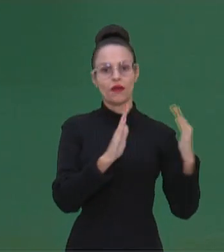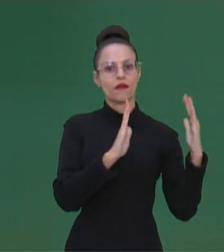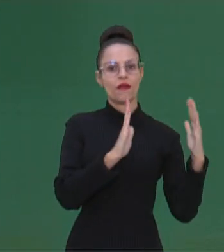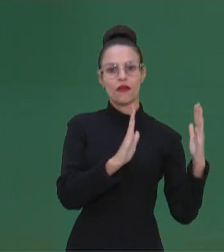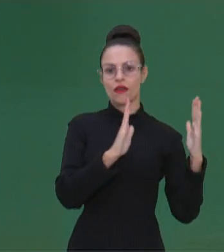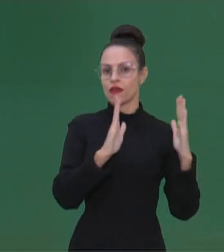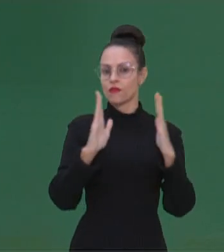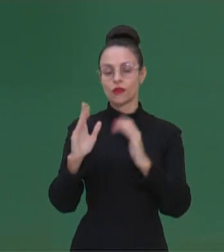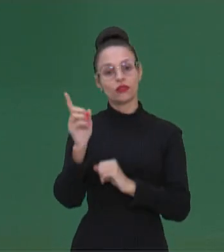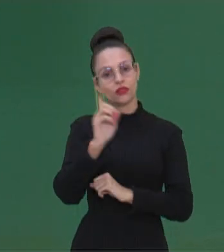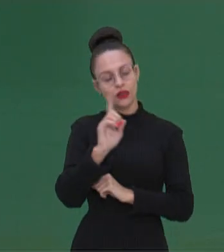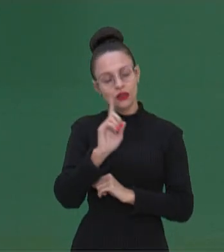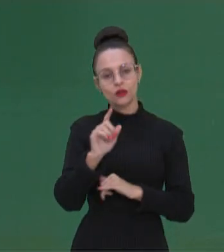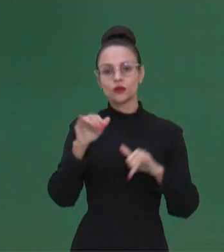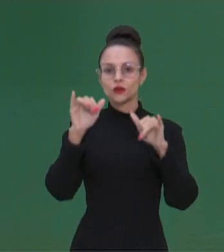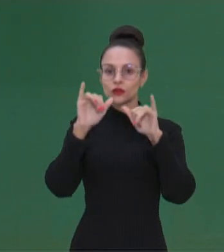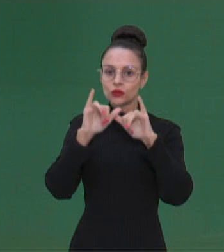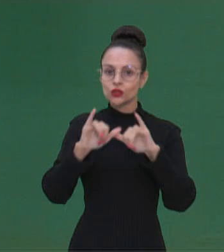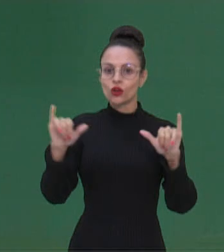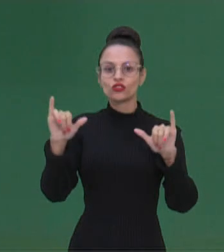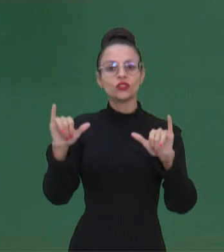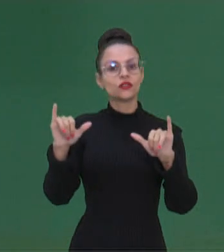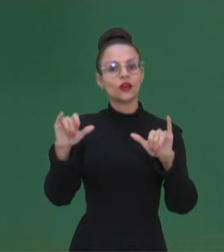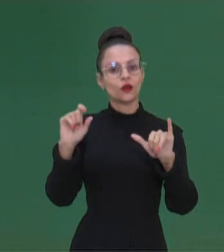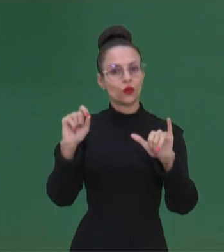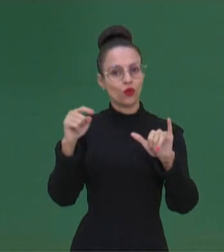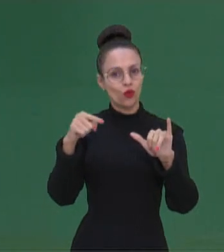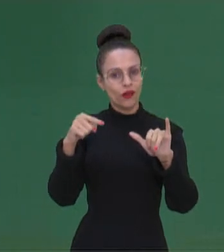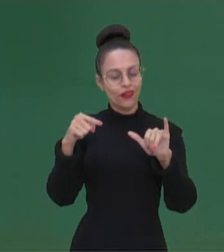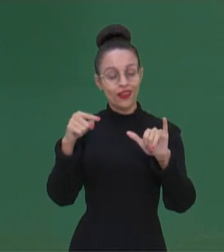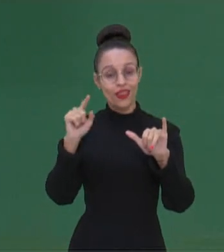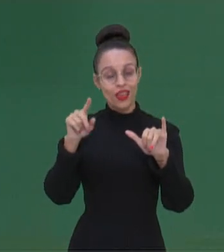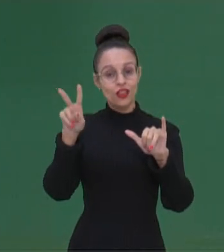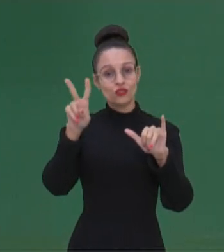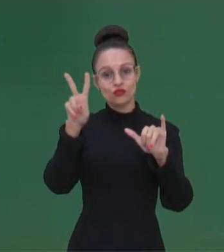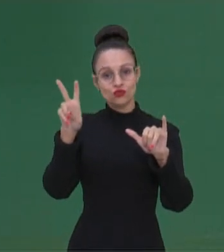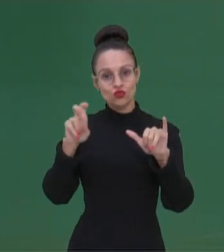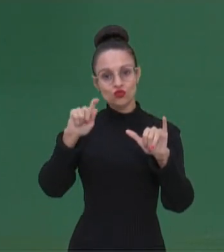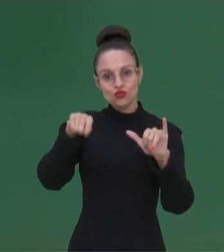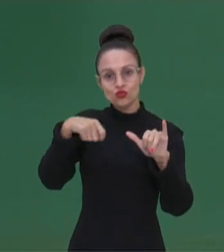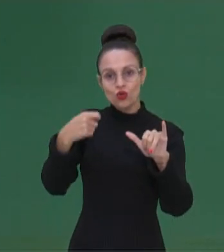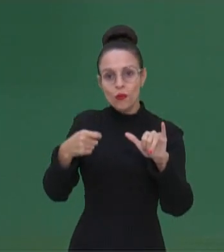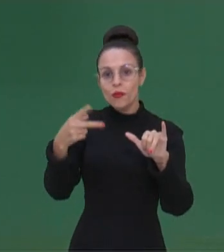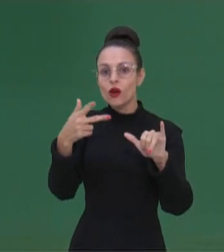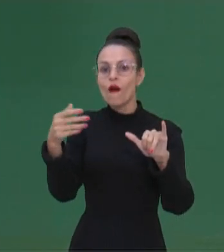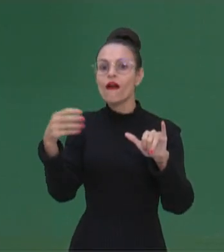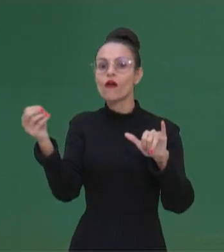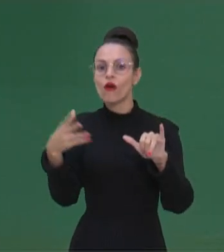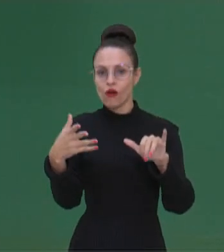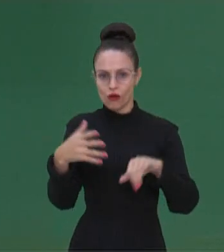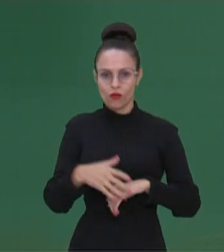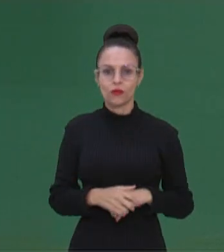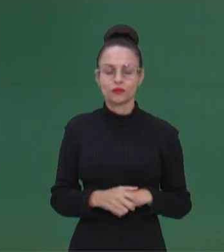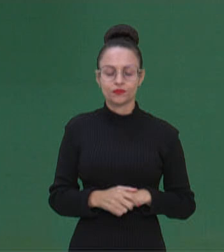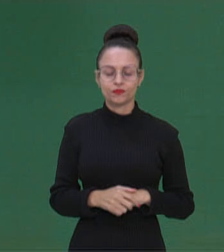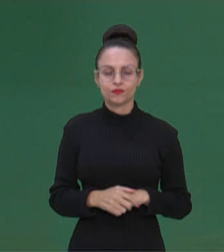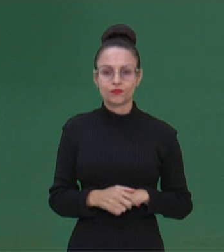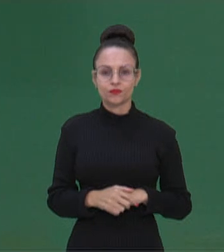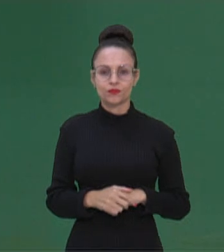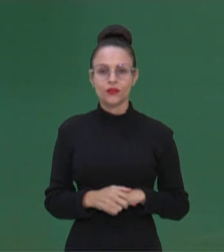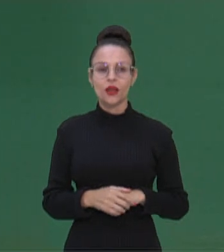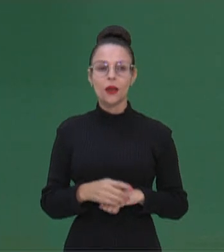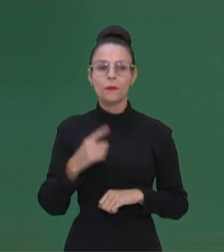Porque a notícia a gente sabe que ela tem que ser sobre algo atual. Quando eu vou pensar